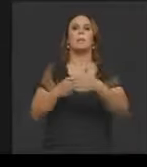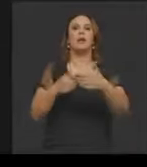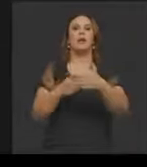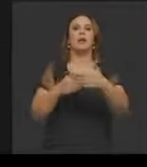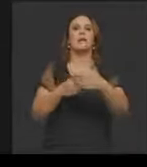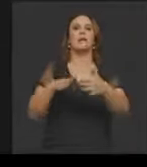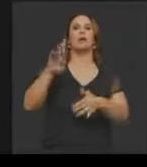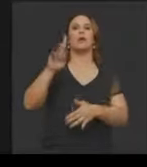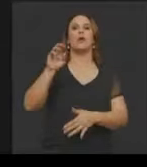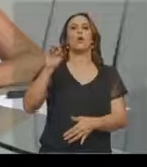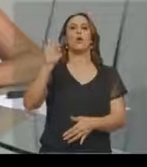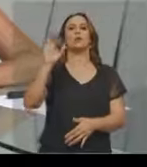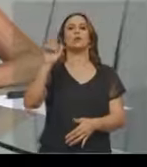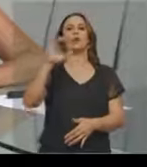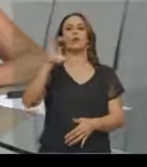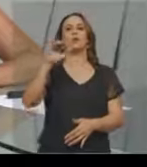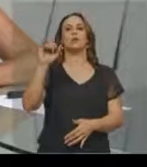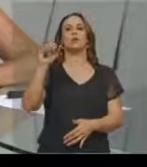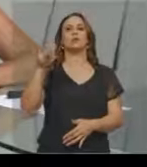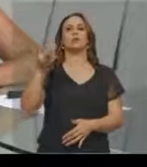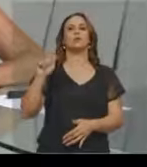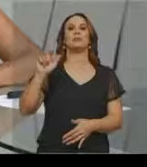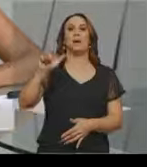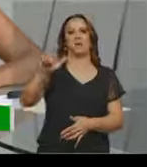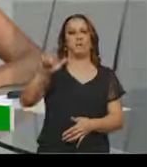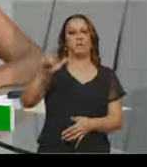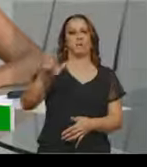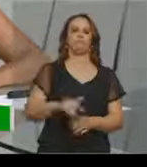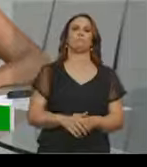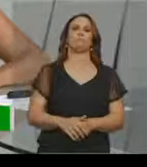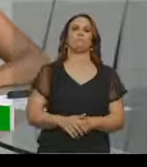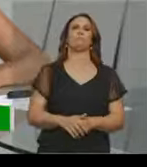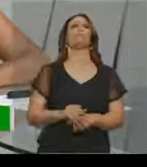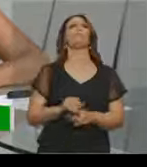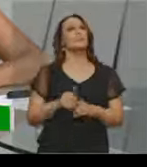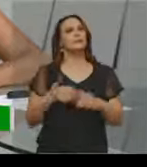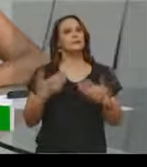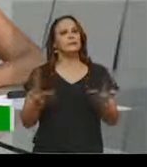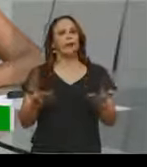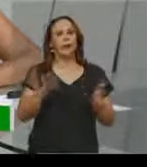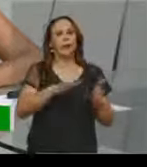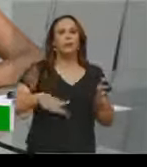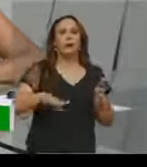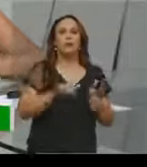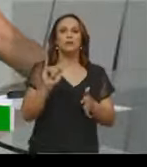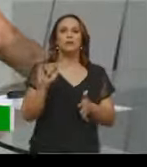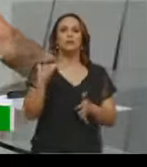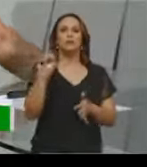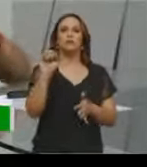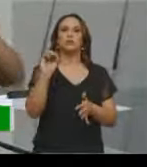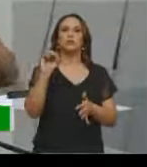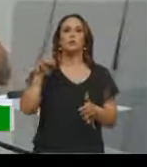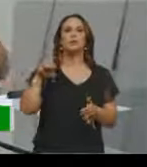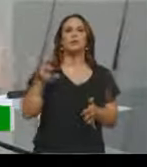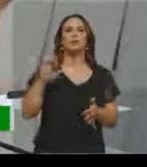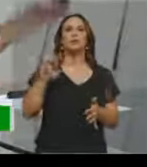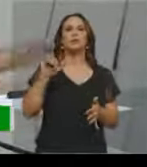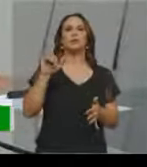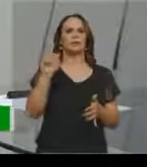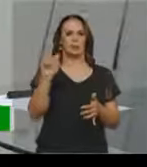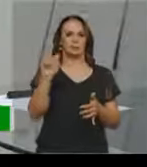dentro da área de isomeria, né, nós falamos um pouquinho sobre barreira rotacional. Eu trouxe aqui alguns modelos que vai